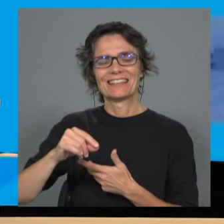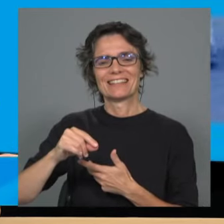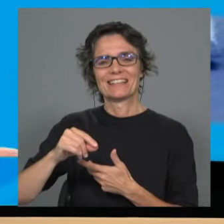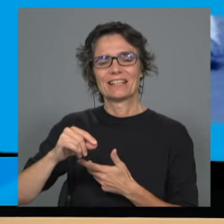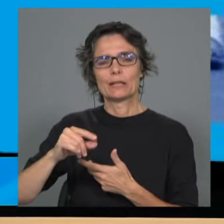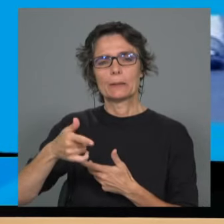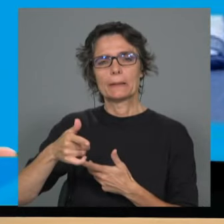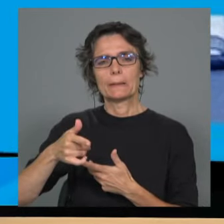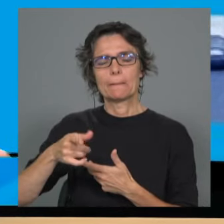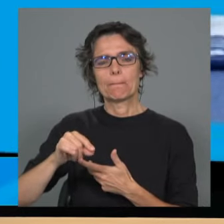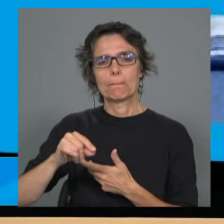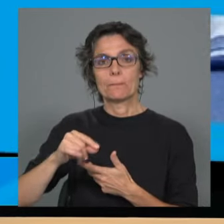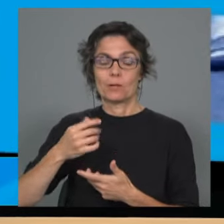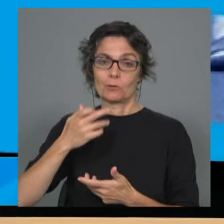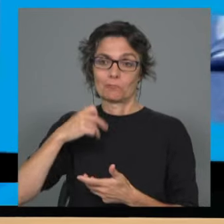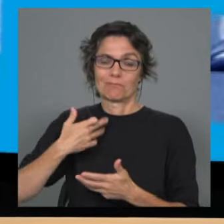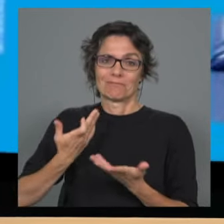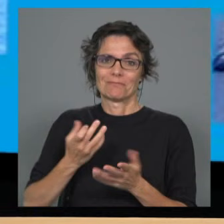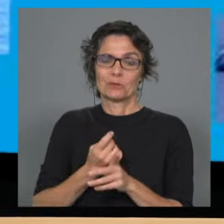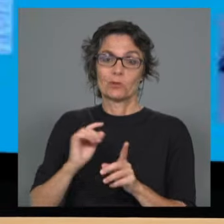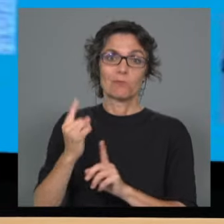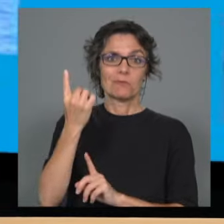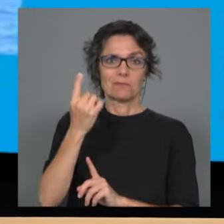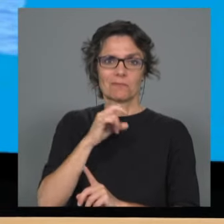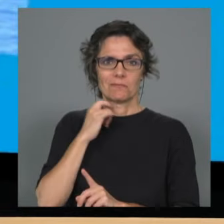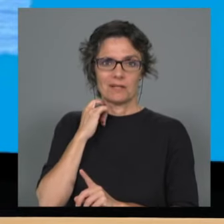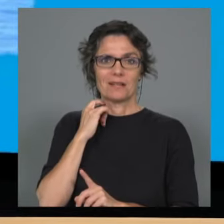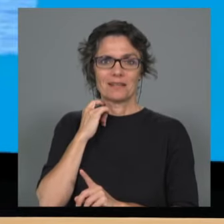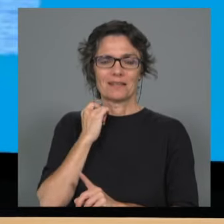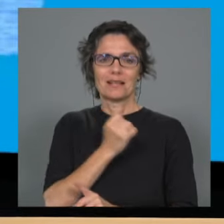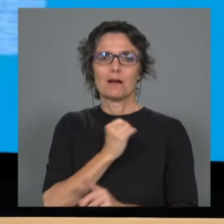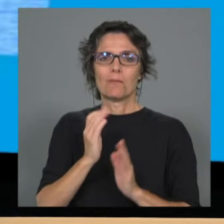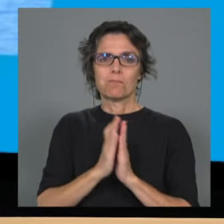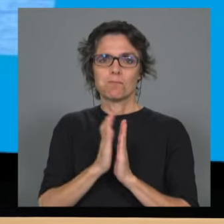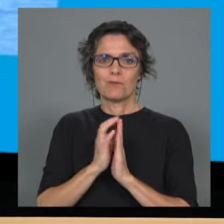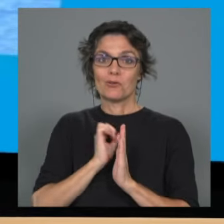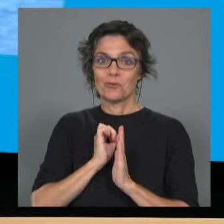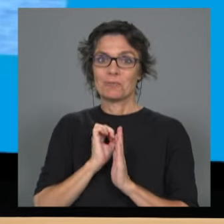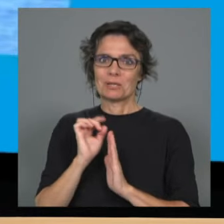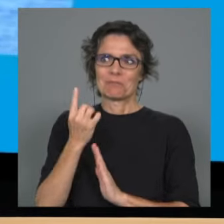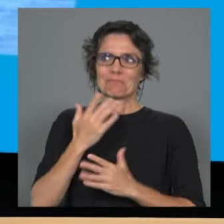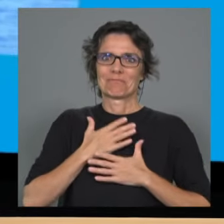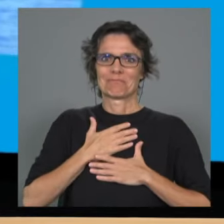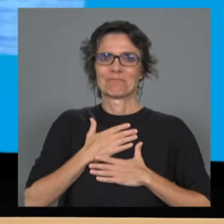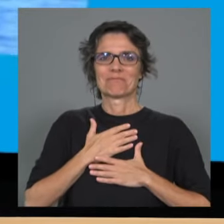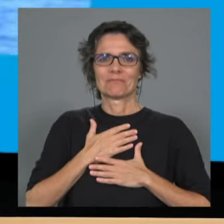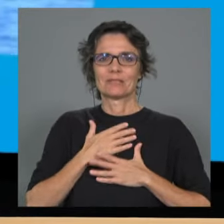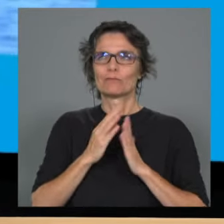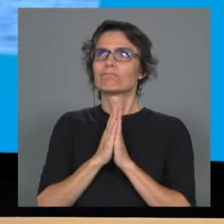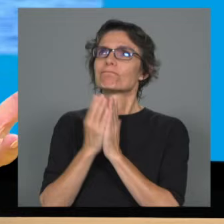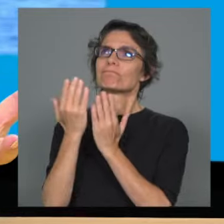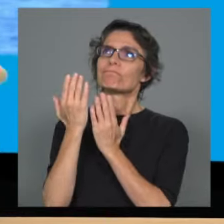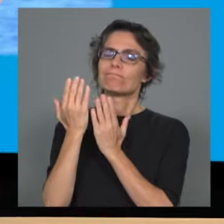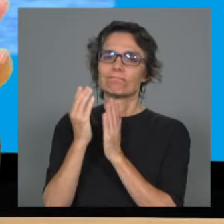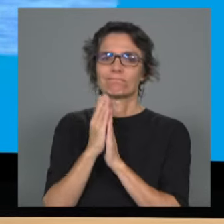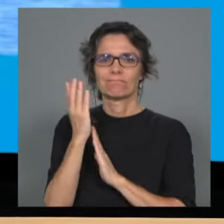Também tenho o privilégio de ser o primeiro sacerdote da minha paróquia. Então acho que é um grande momento também de dar graças e louvar ao